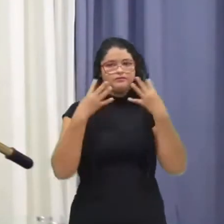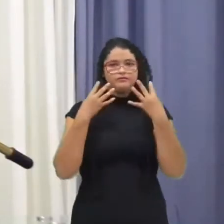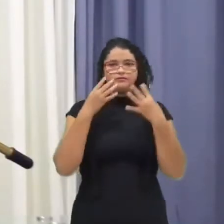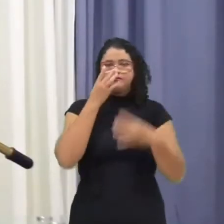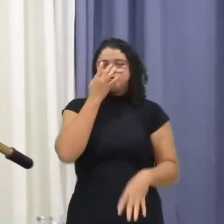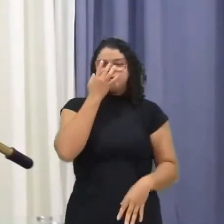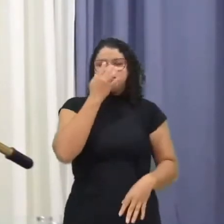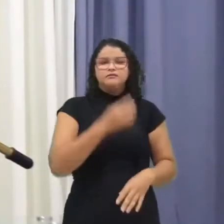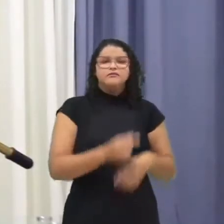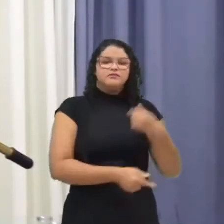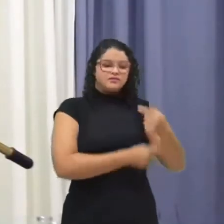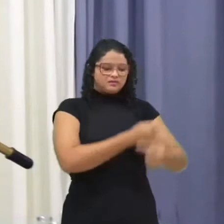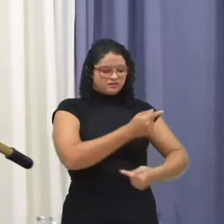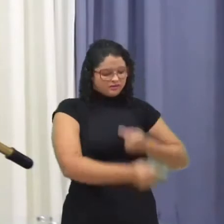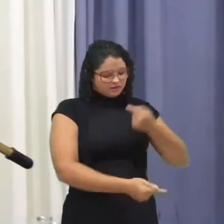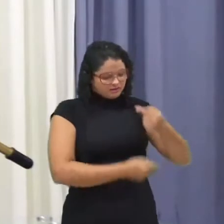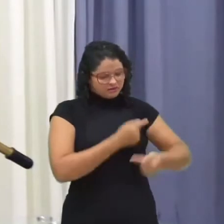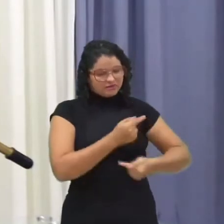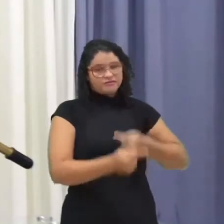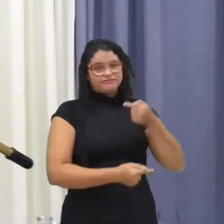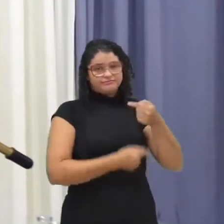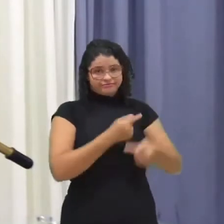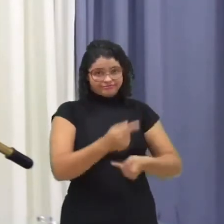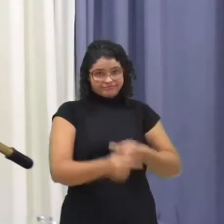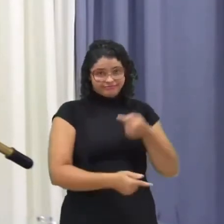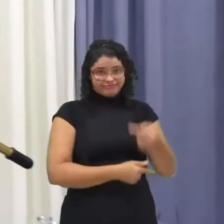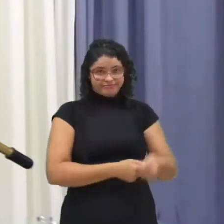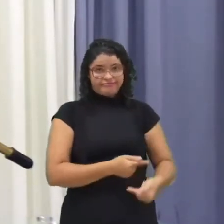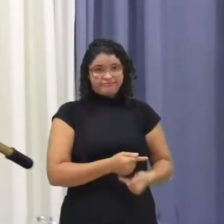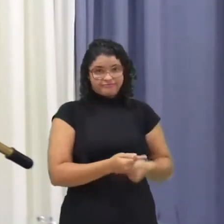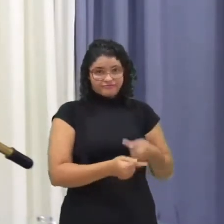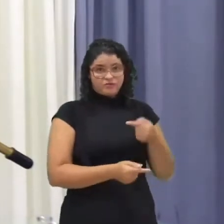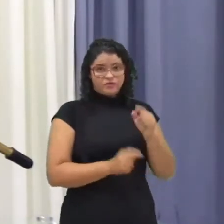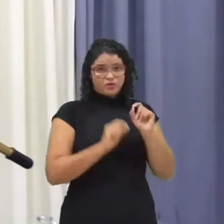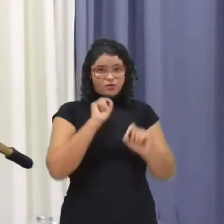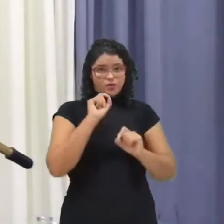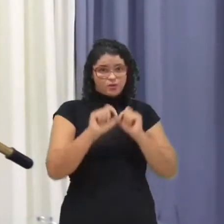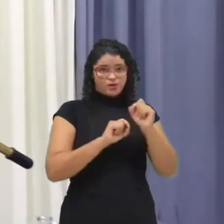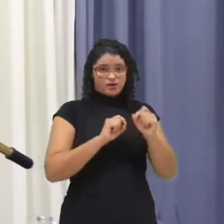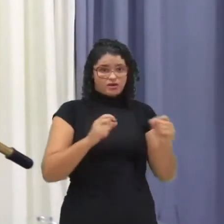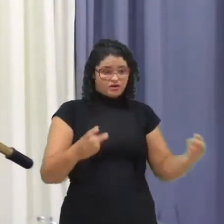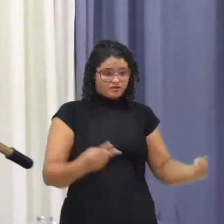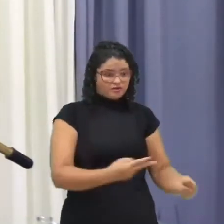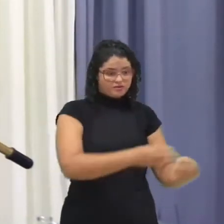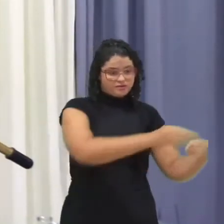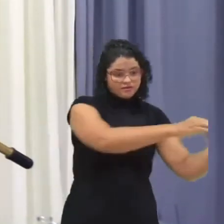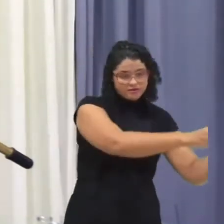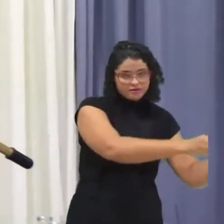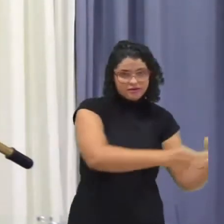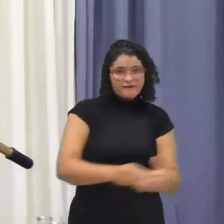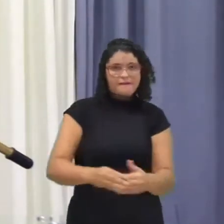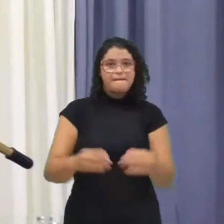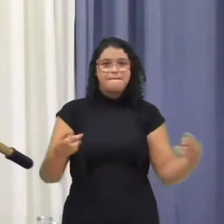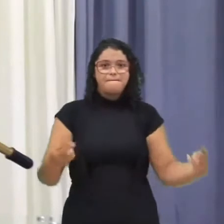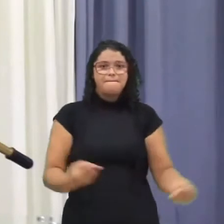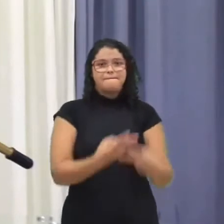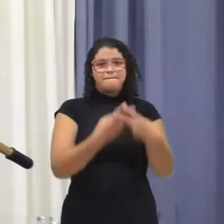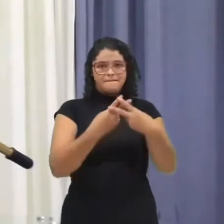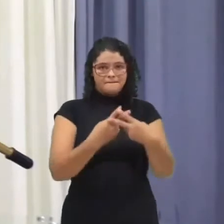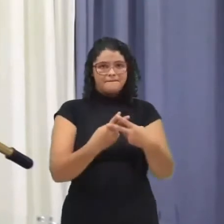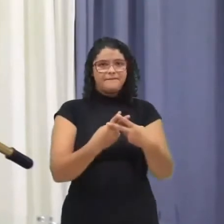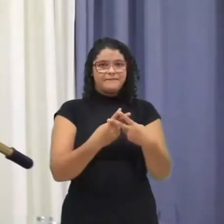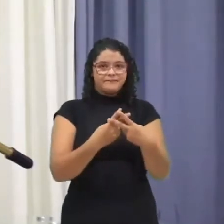os guerreiros ganhavam as suas batalhas, eles traziam os cativos. Era honroso,